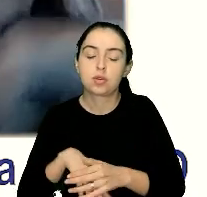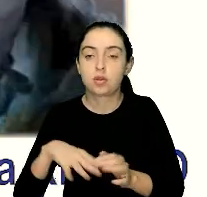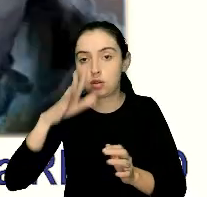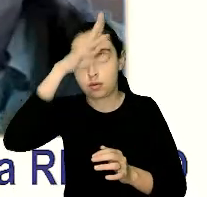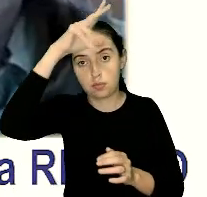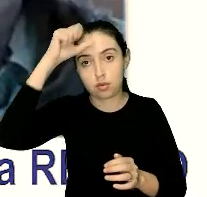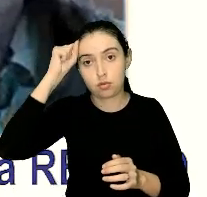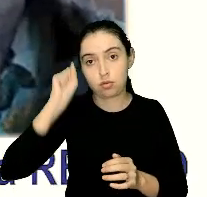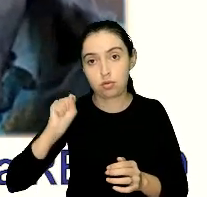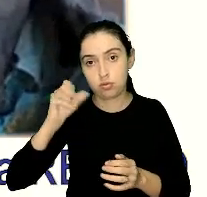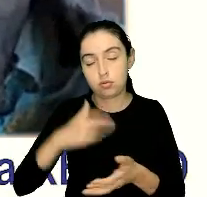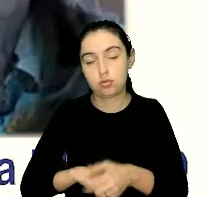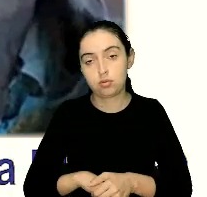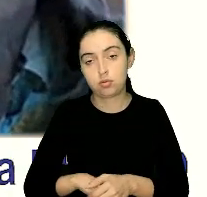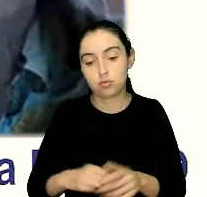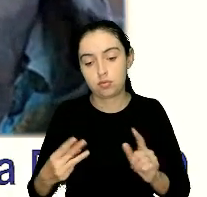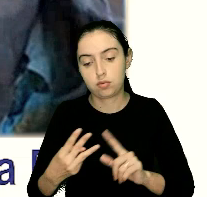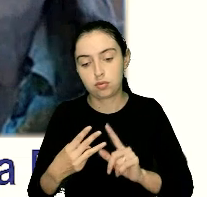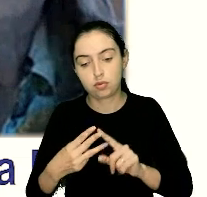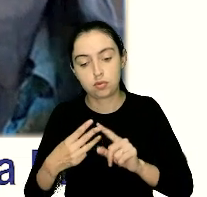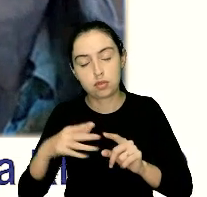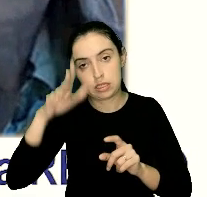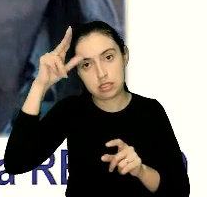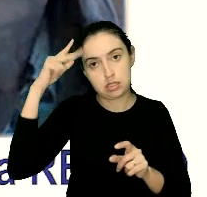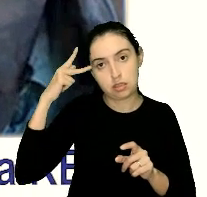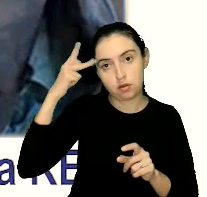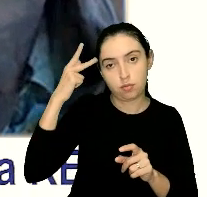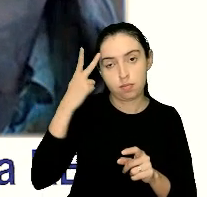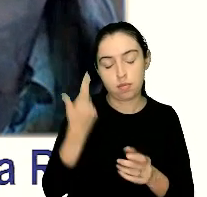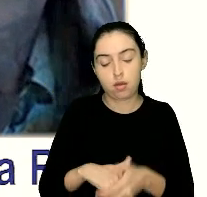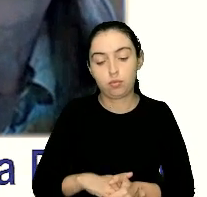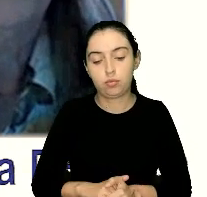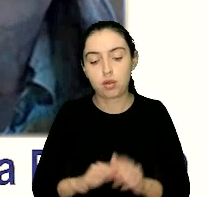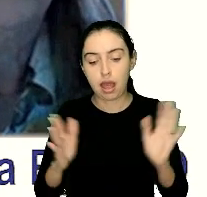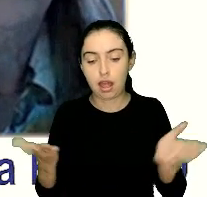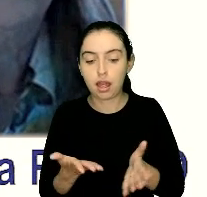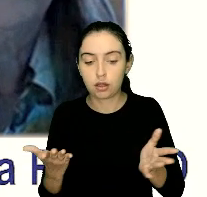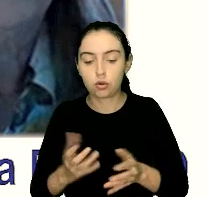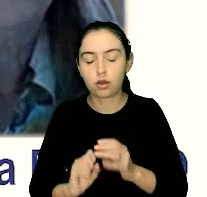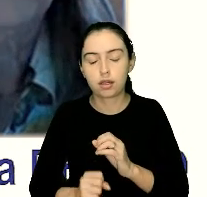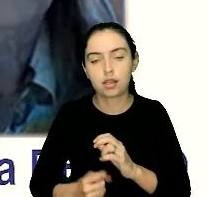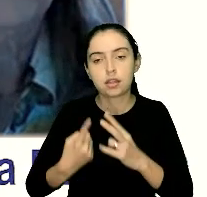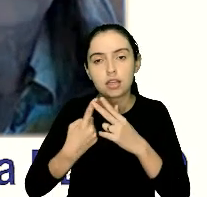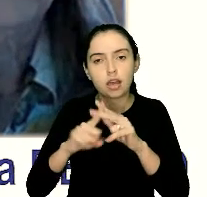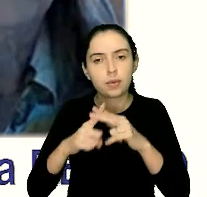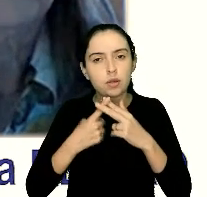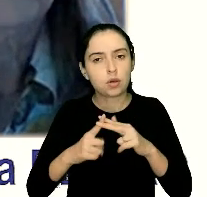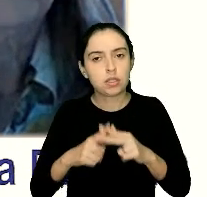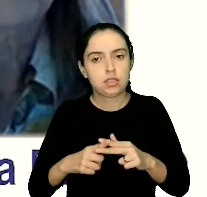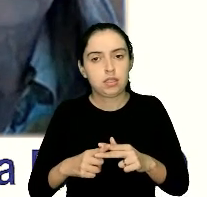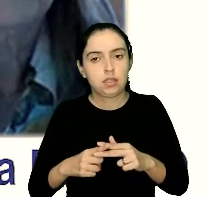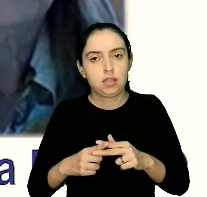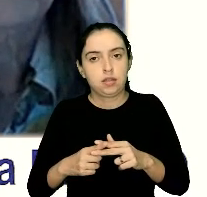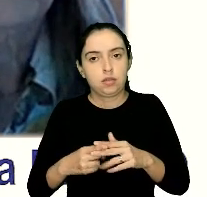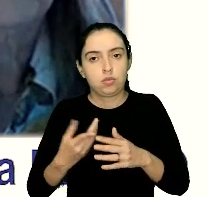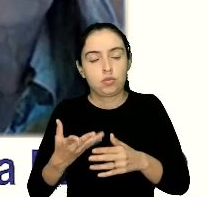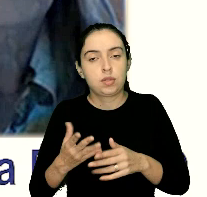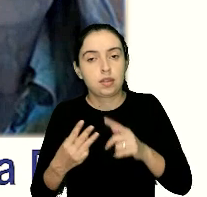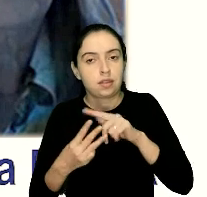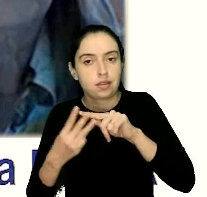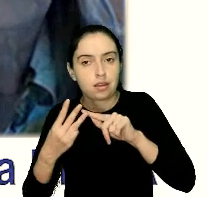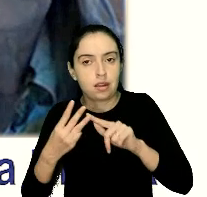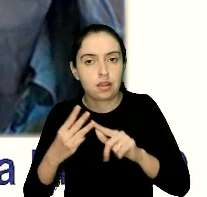Nesse momento, a gente está construindo, e daí são as 3 comissões juntas,